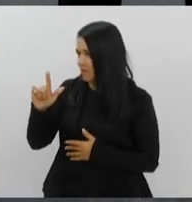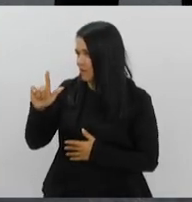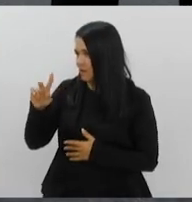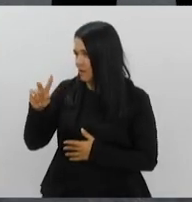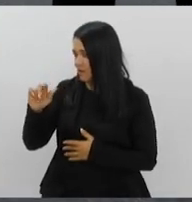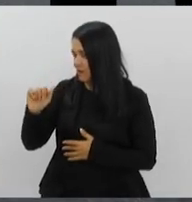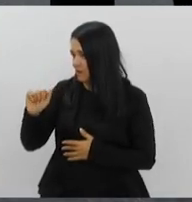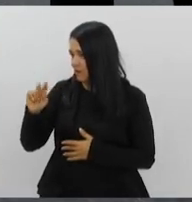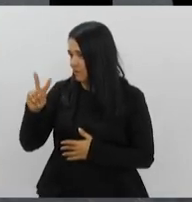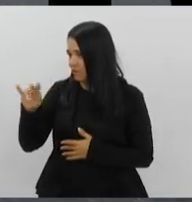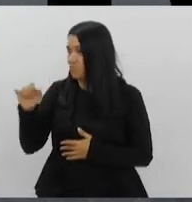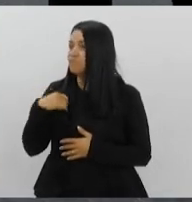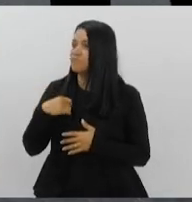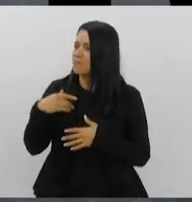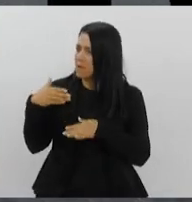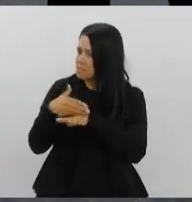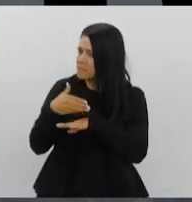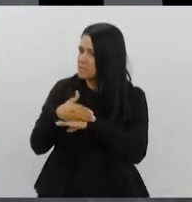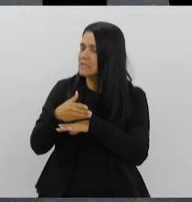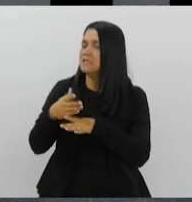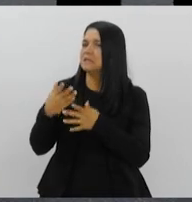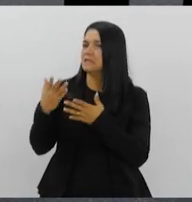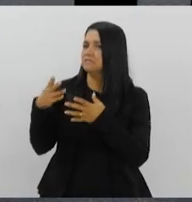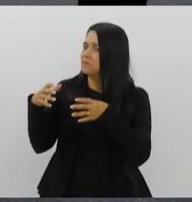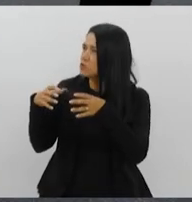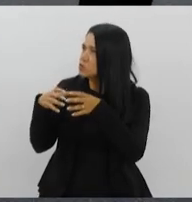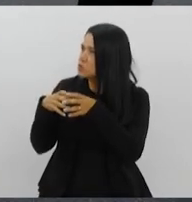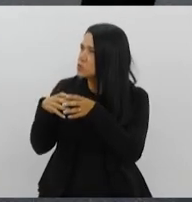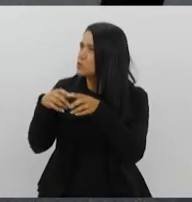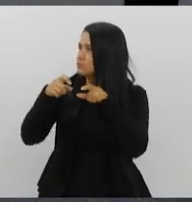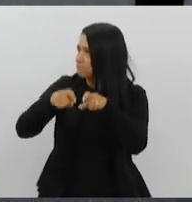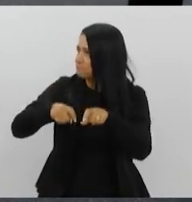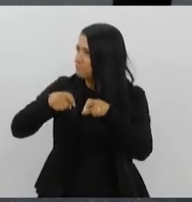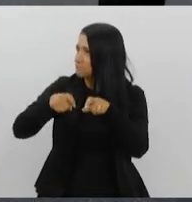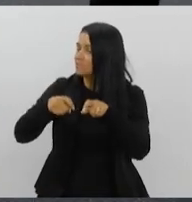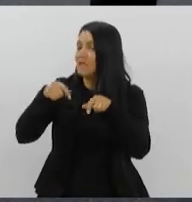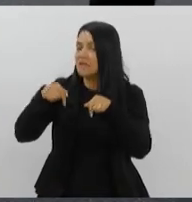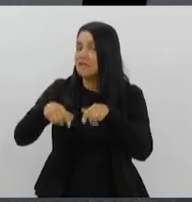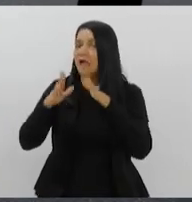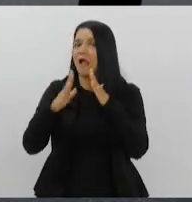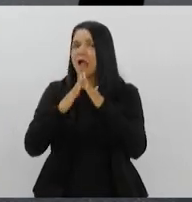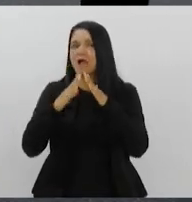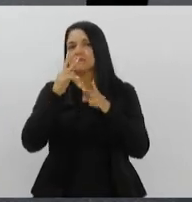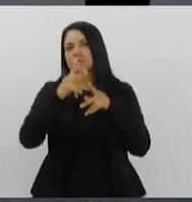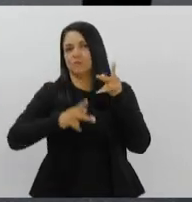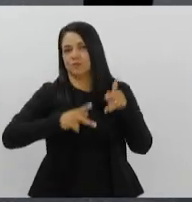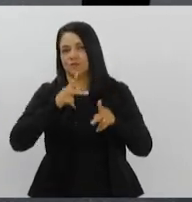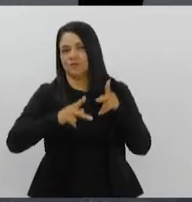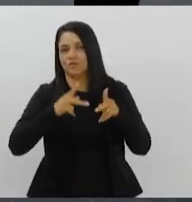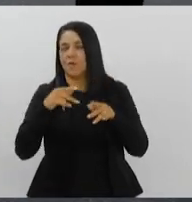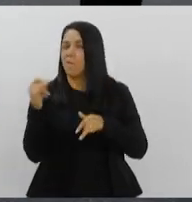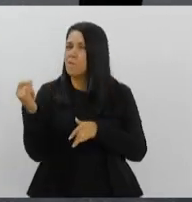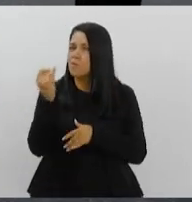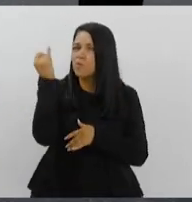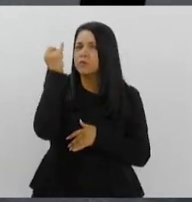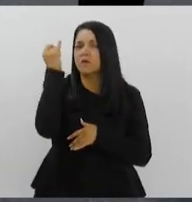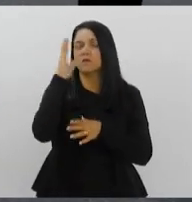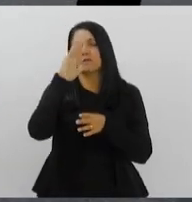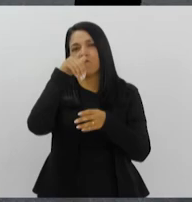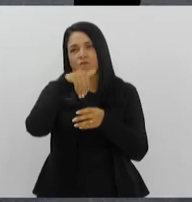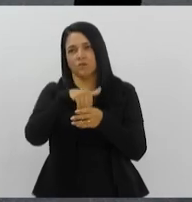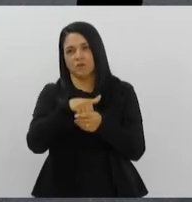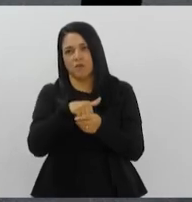da companheirada aqui, porque esta é a casa do povo. Então, a importância da gente estar